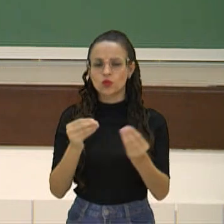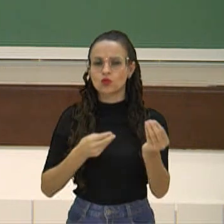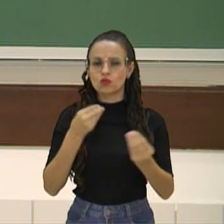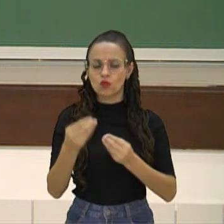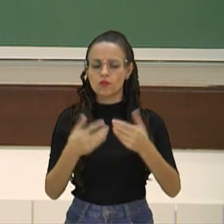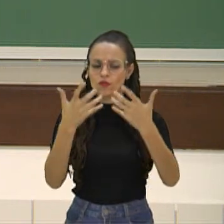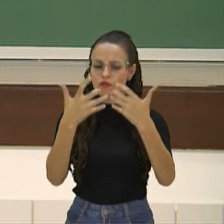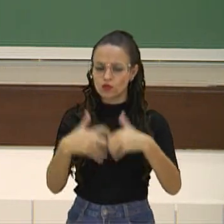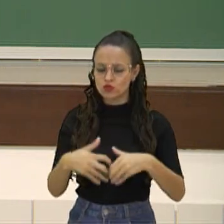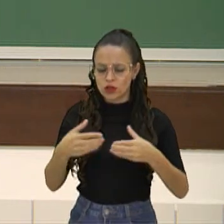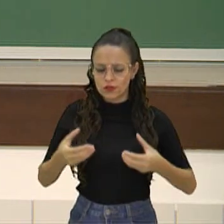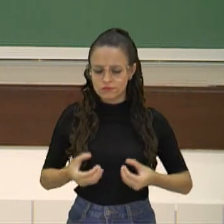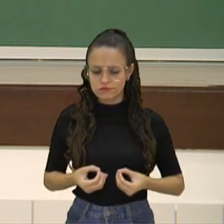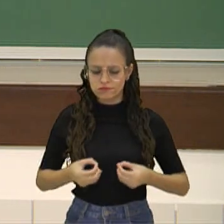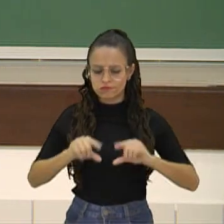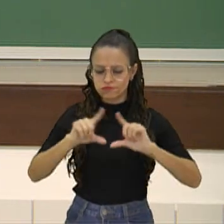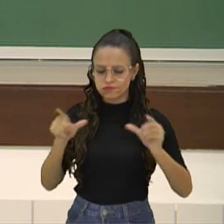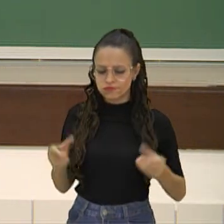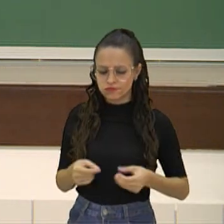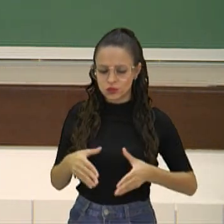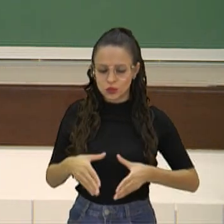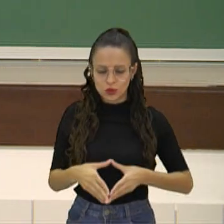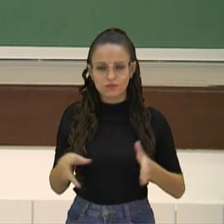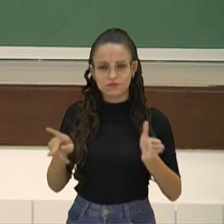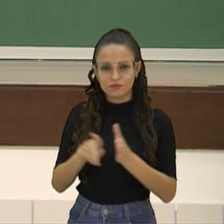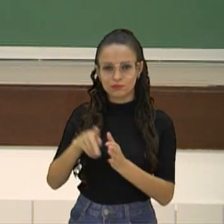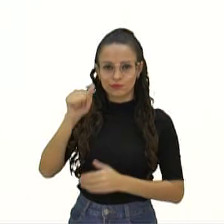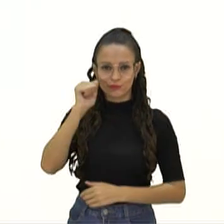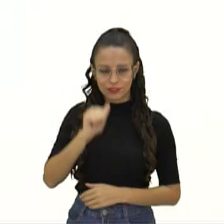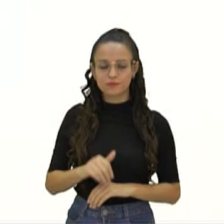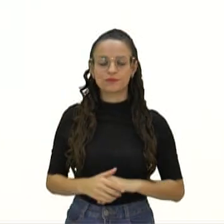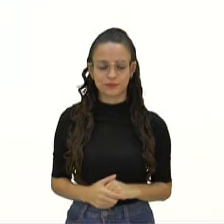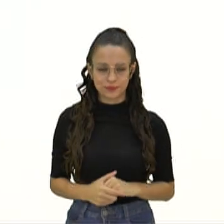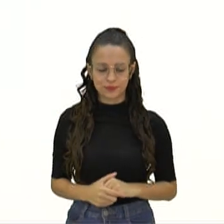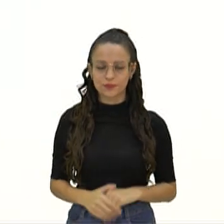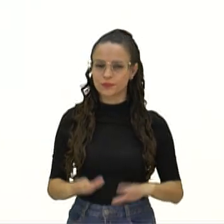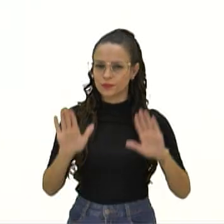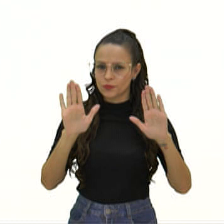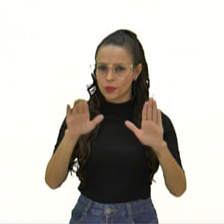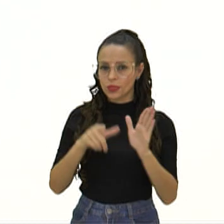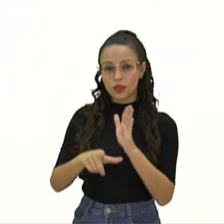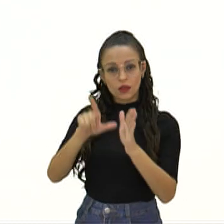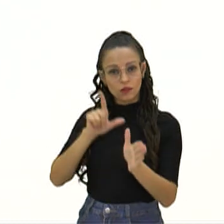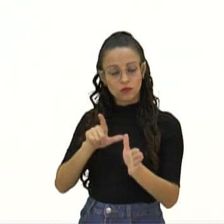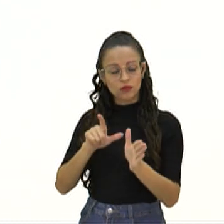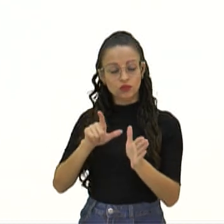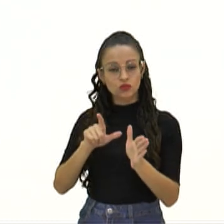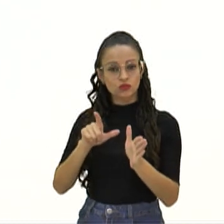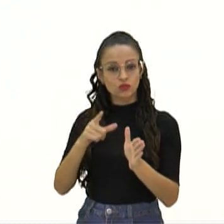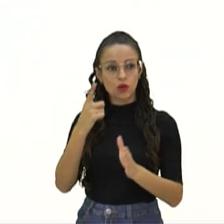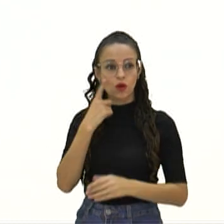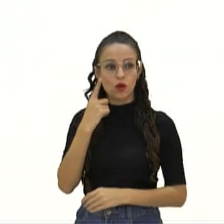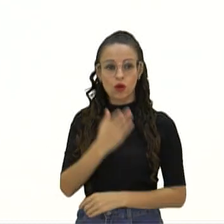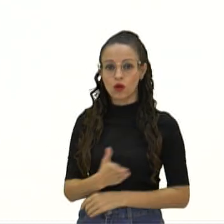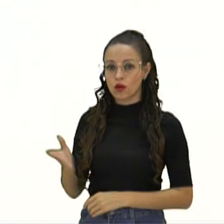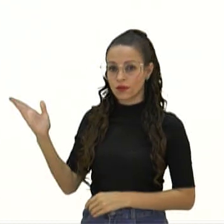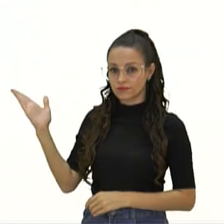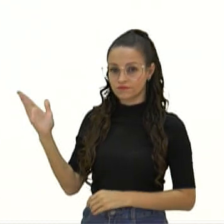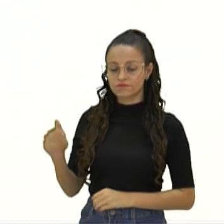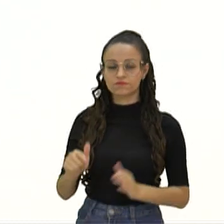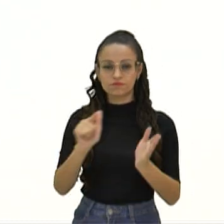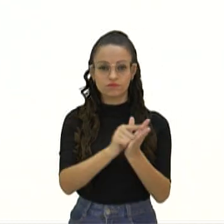funciona o aparelho reprodutor feminino. Muito bem. Antes, porém, eu trago para vocês uma questão da revista Exame,